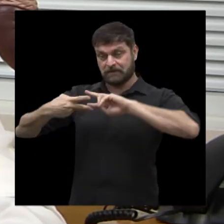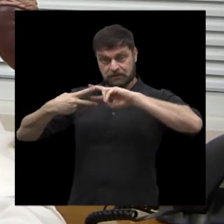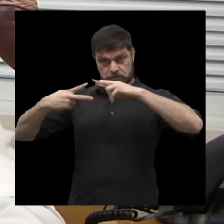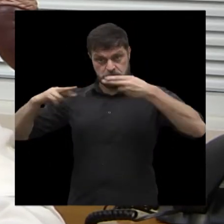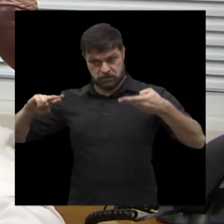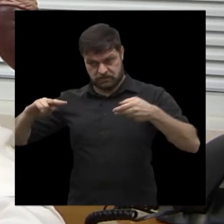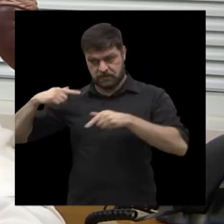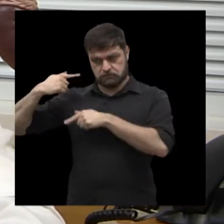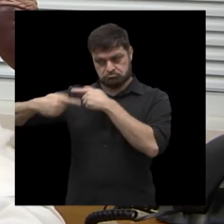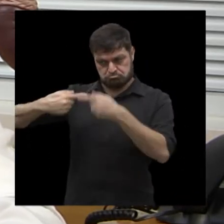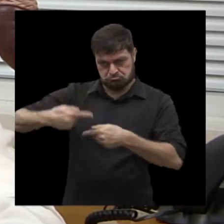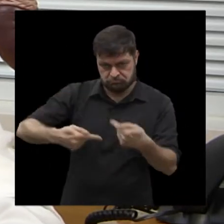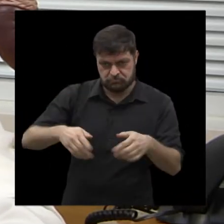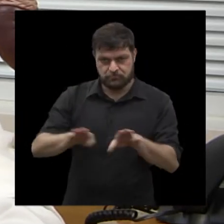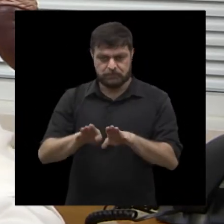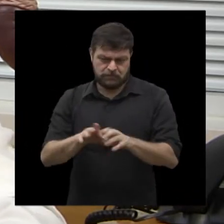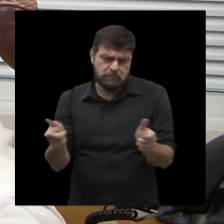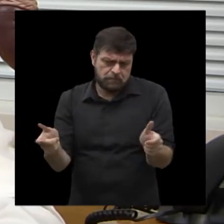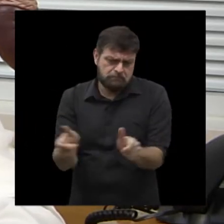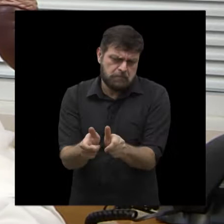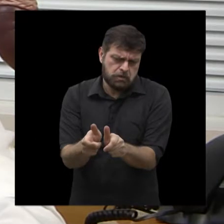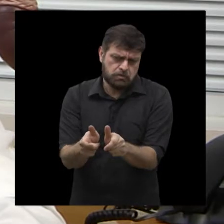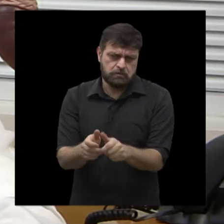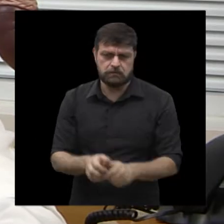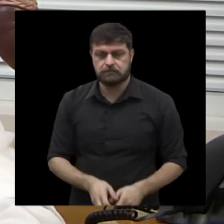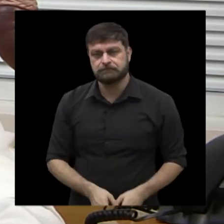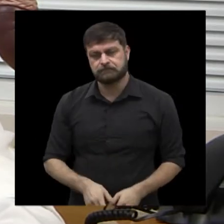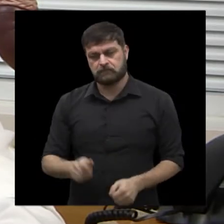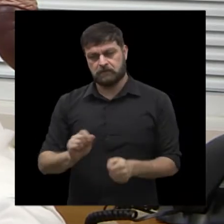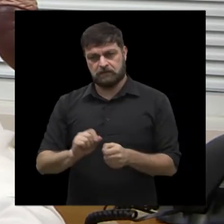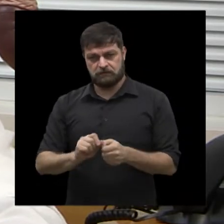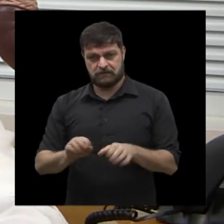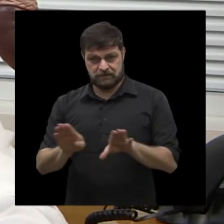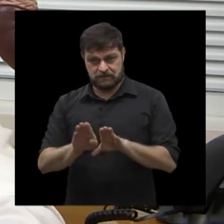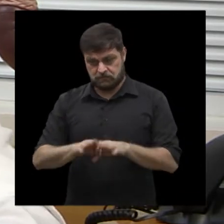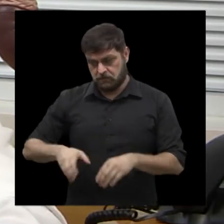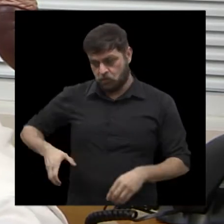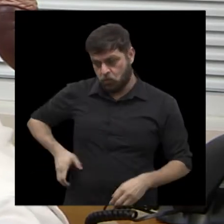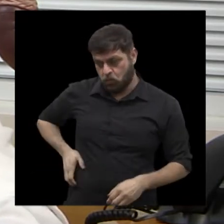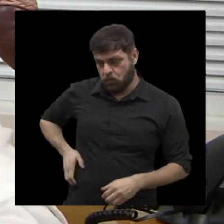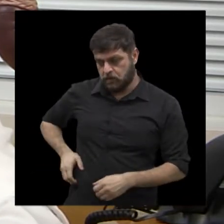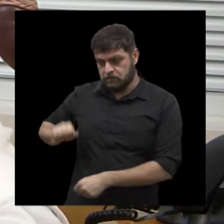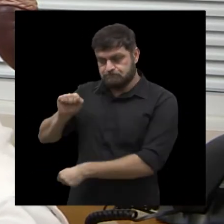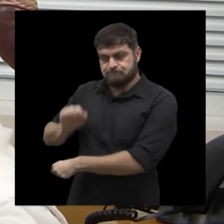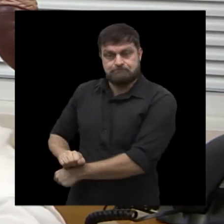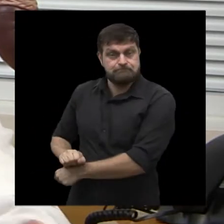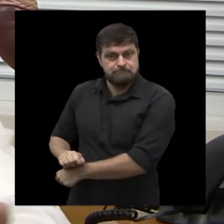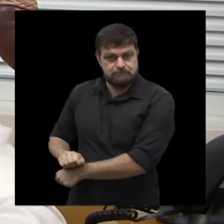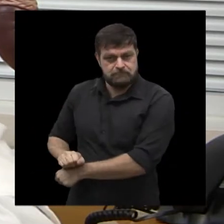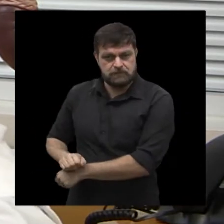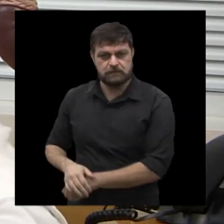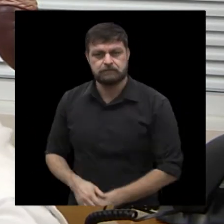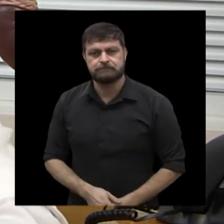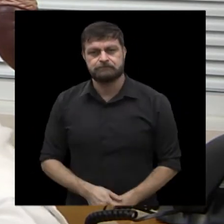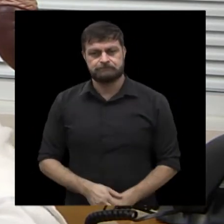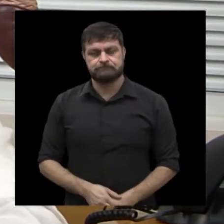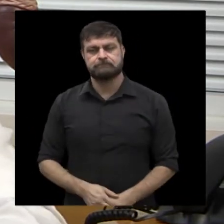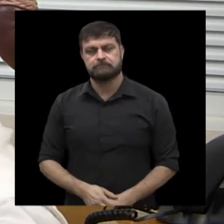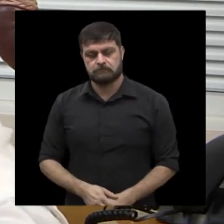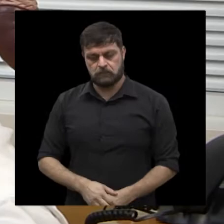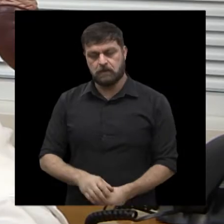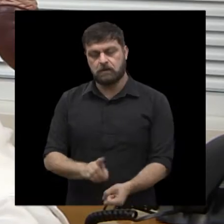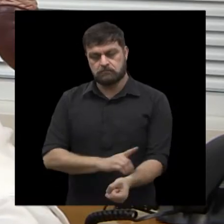mas essas são em menor porcentagem, que levam até a parada de funcionamento dos rins. Essas são as mais